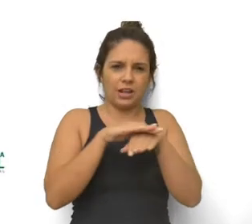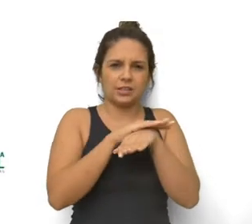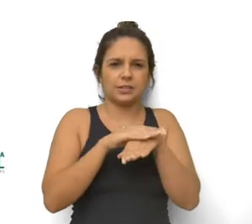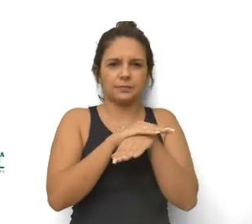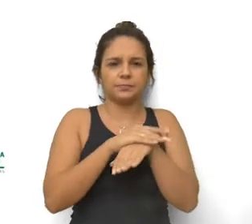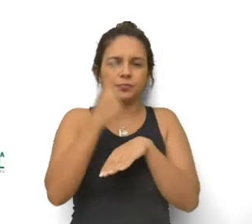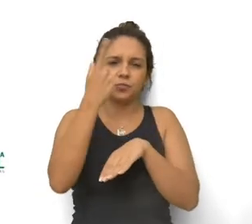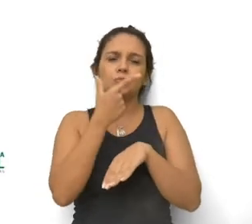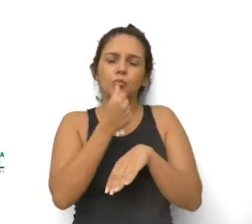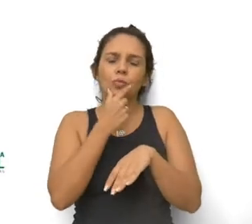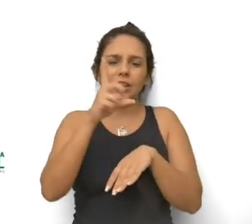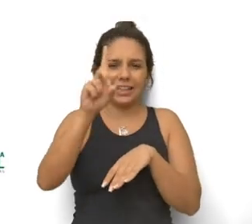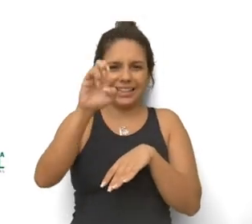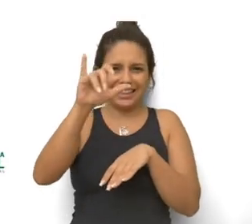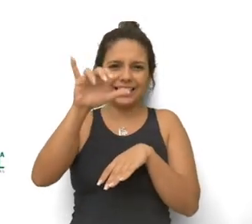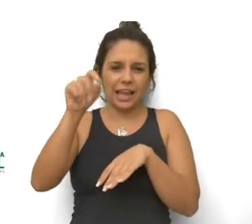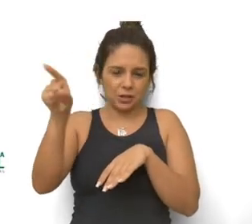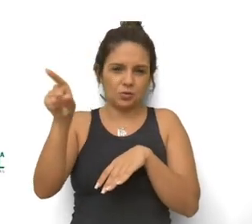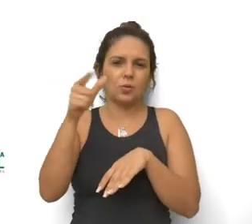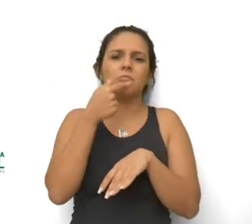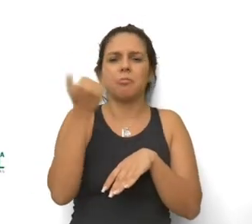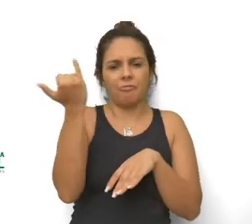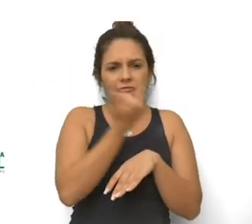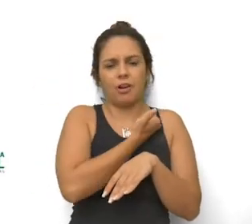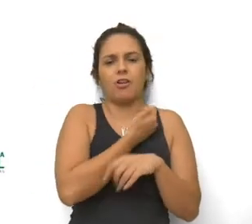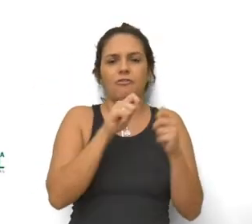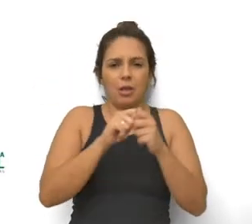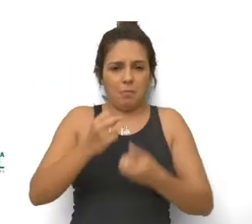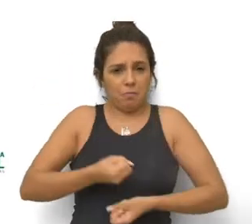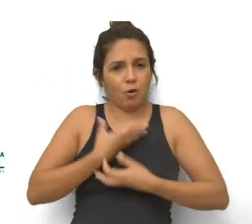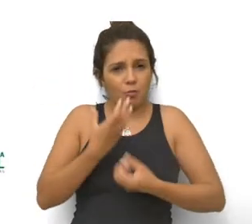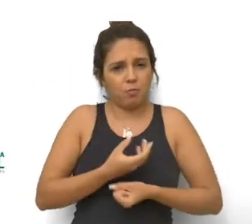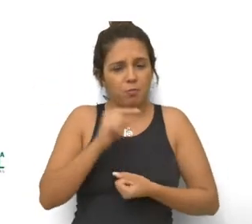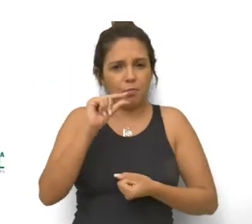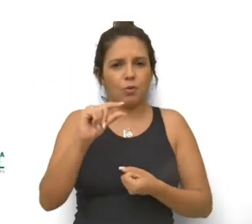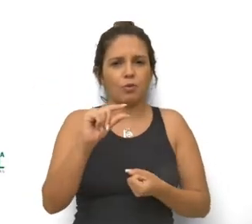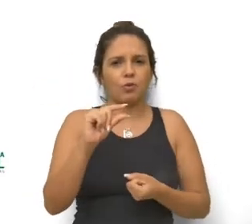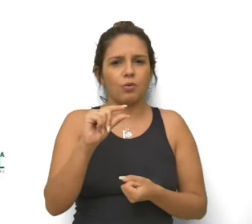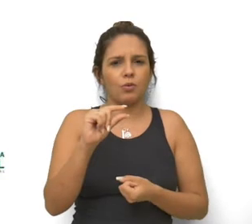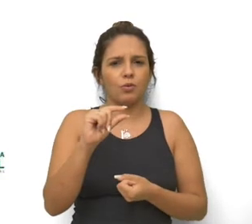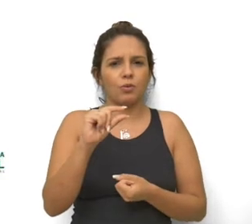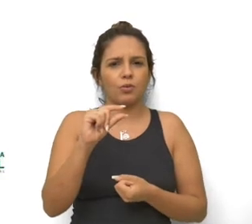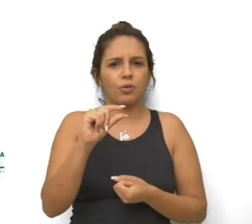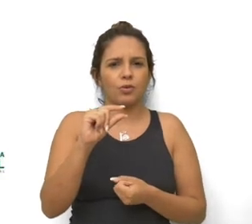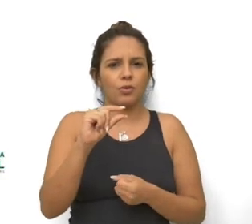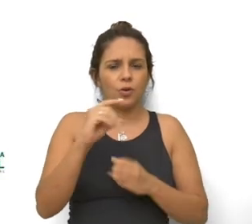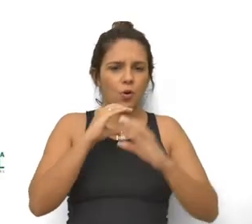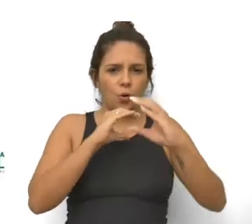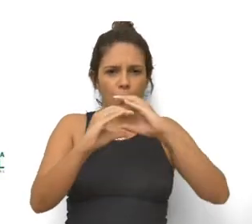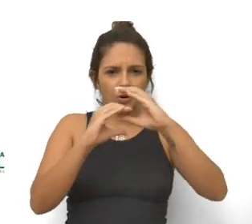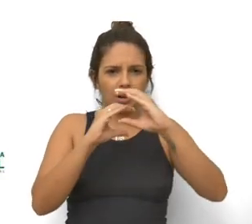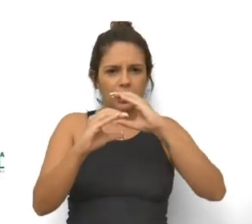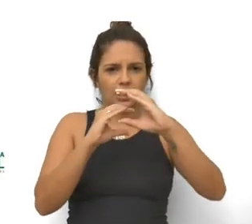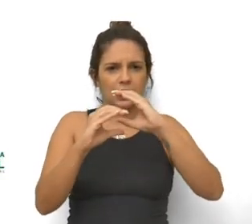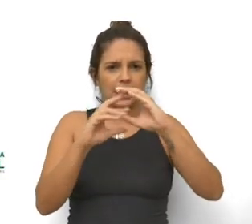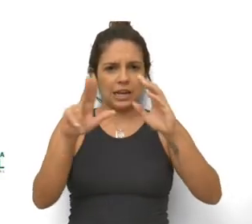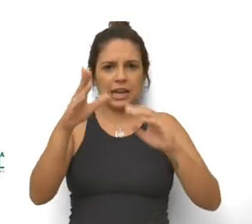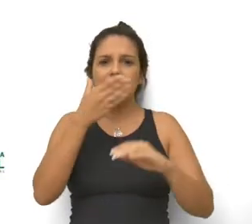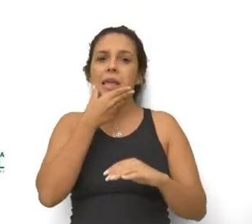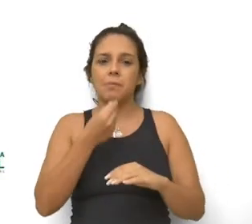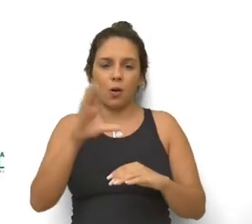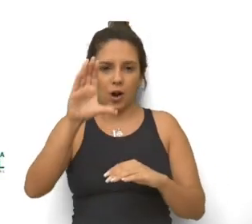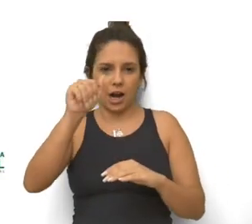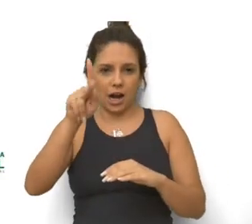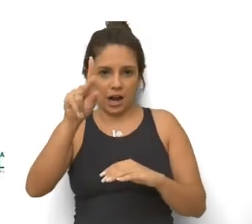com o Décio Pinhatari, e o Décio fazia poemas um pouco em comunicação com os irmãos